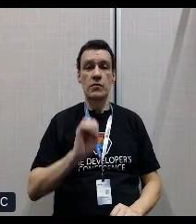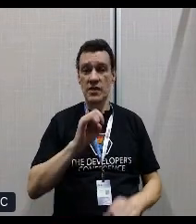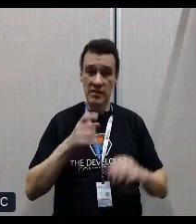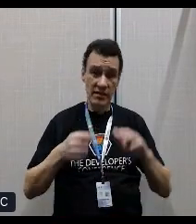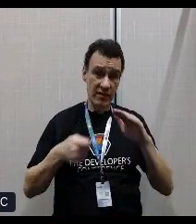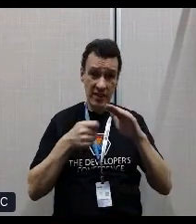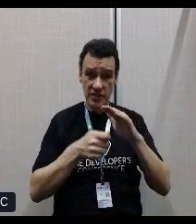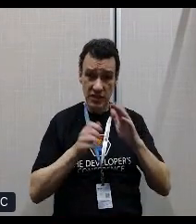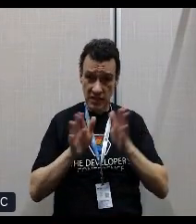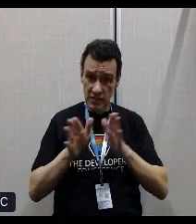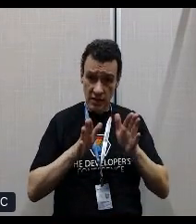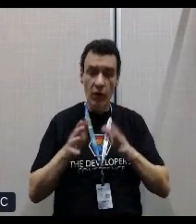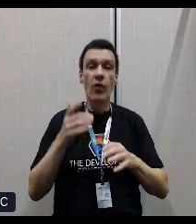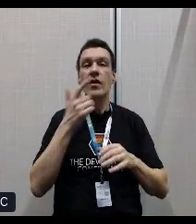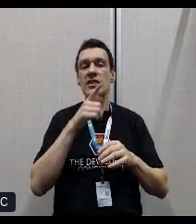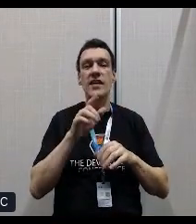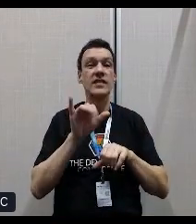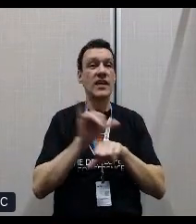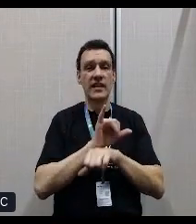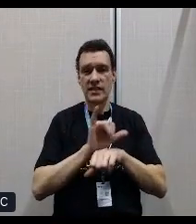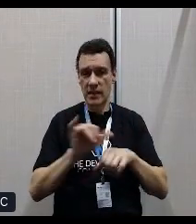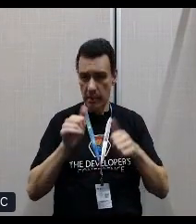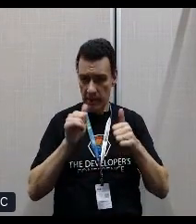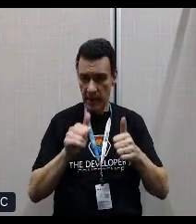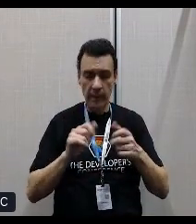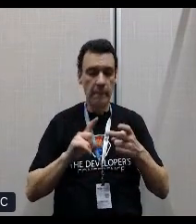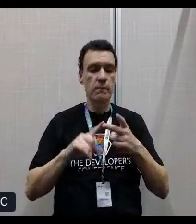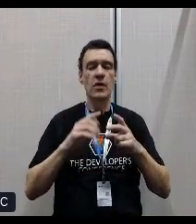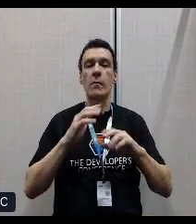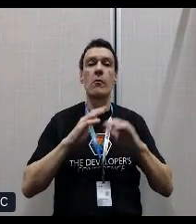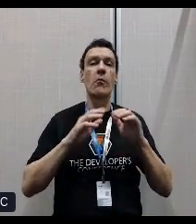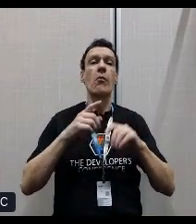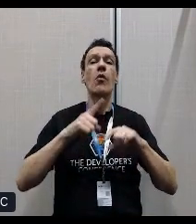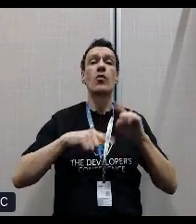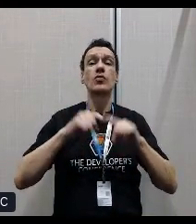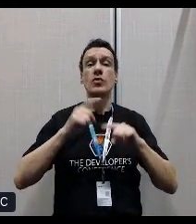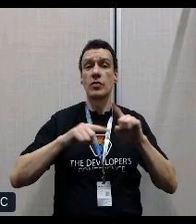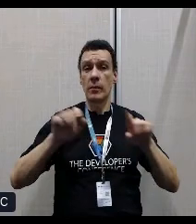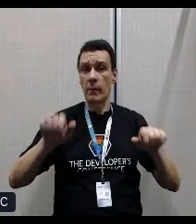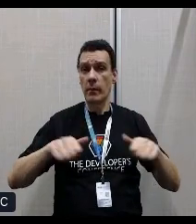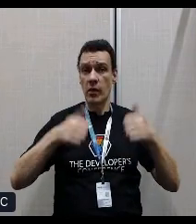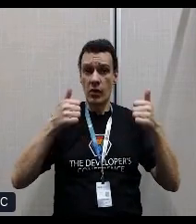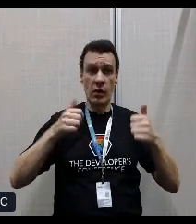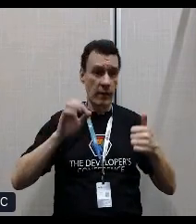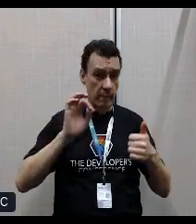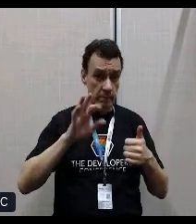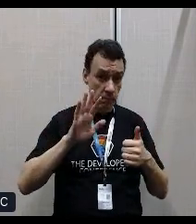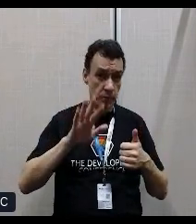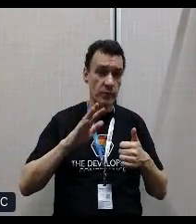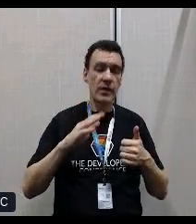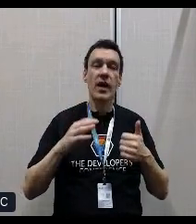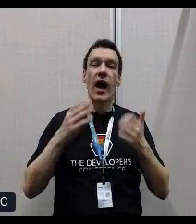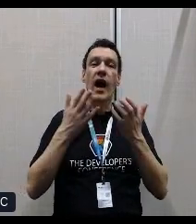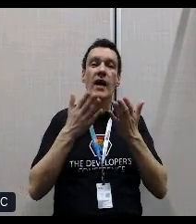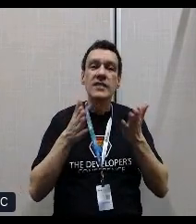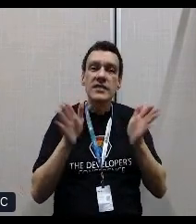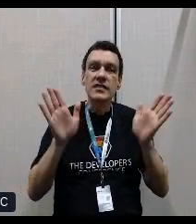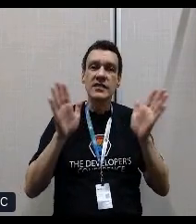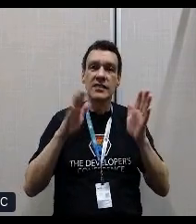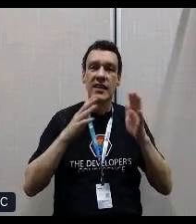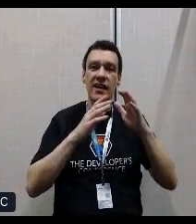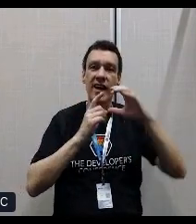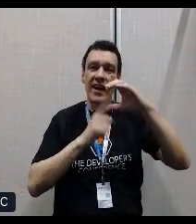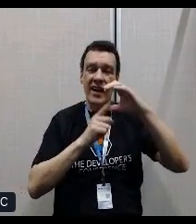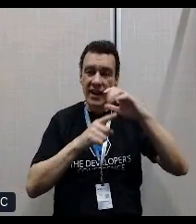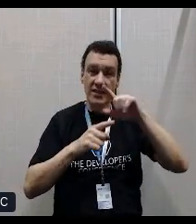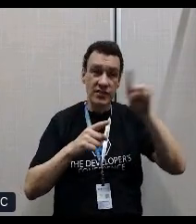sobre seus concorrentes, melhora seu produto, serviços e experiências, diversifica e expande sua clientela,